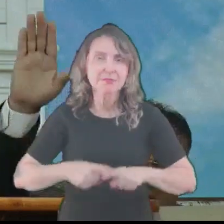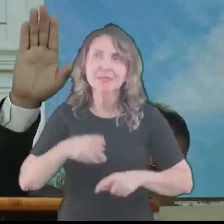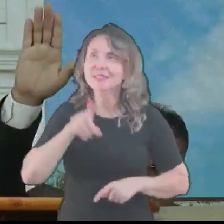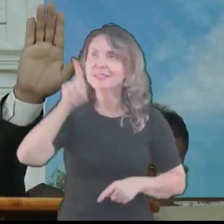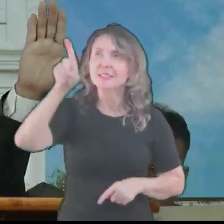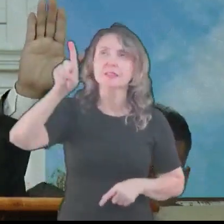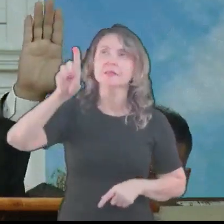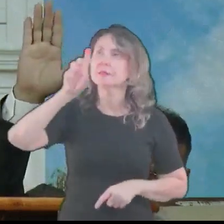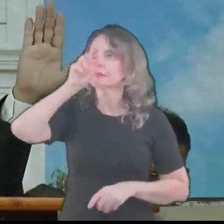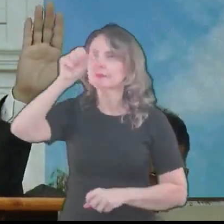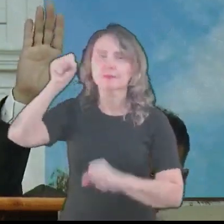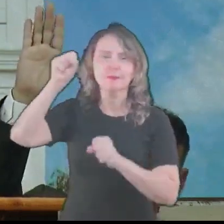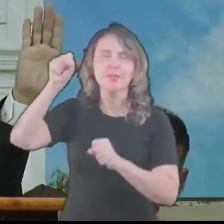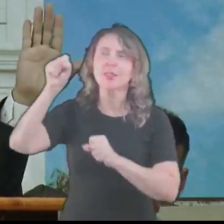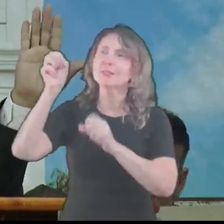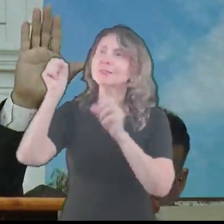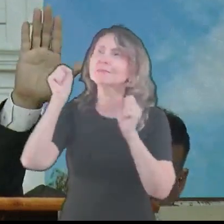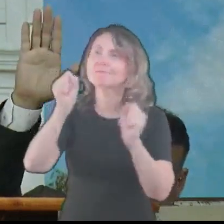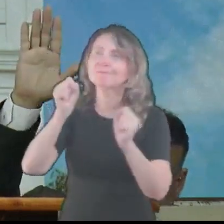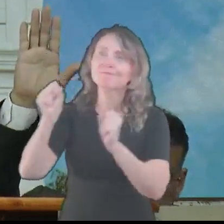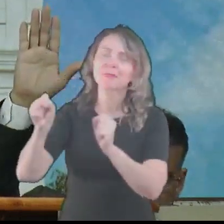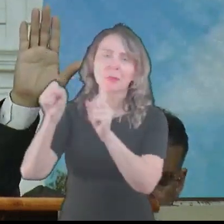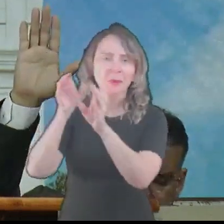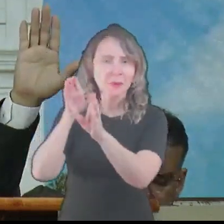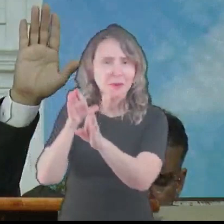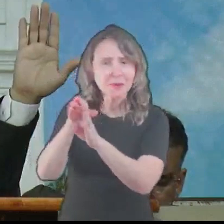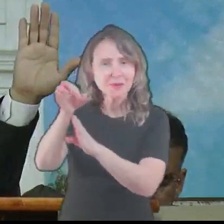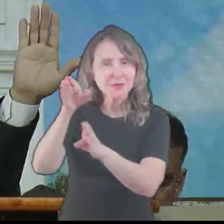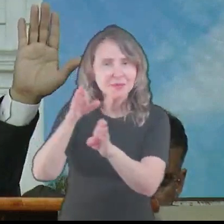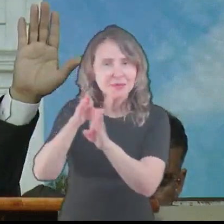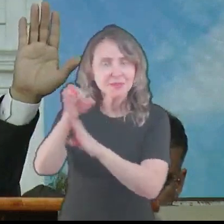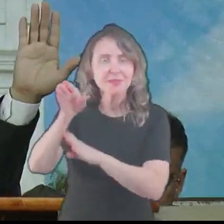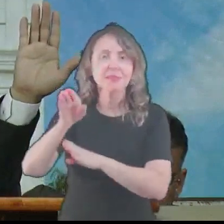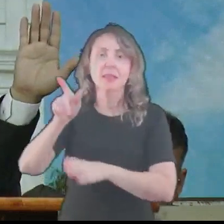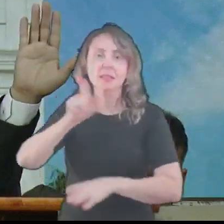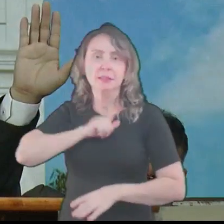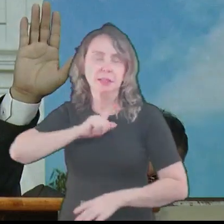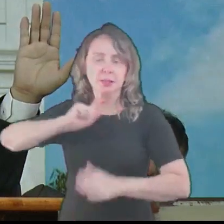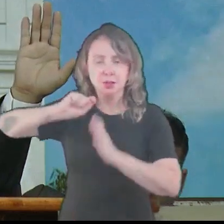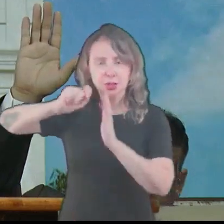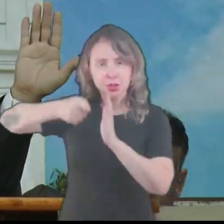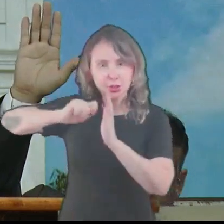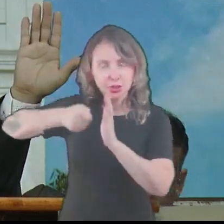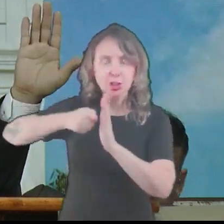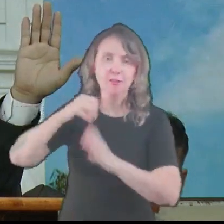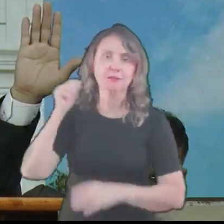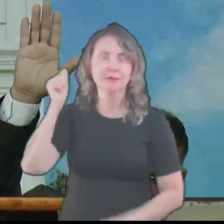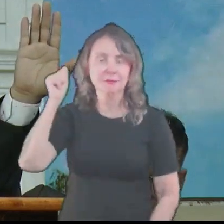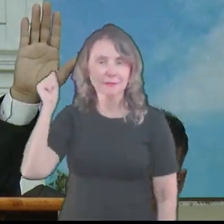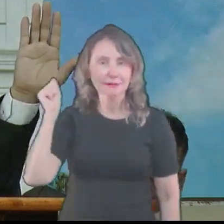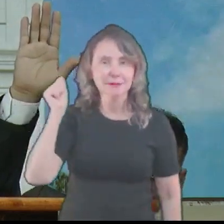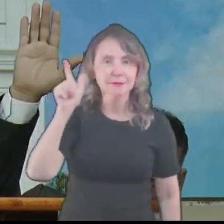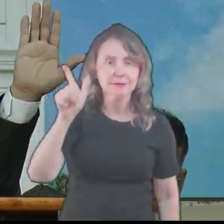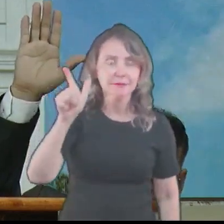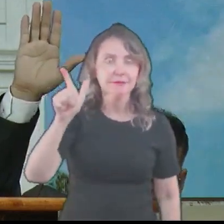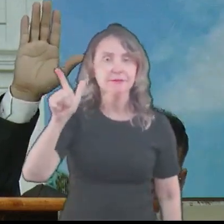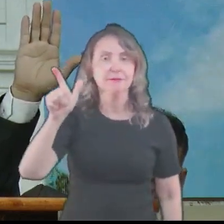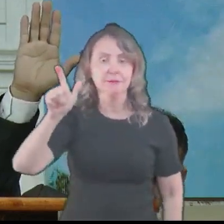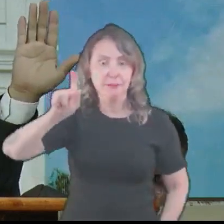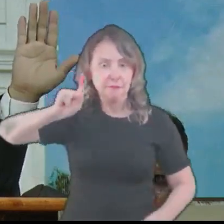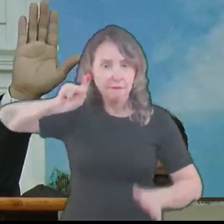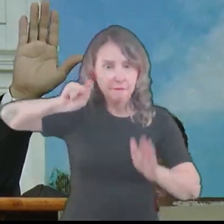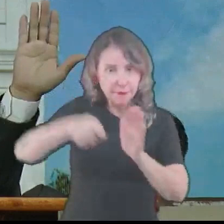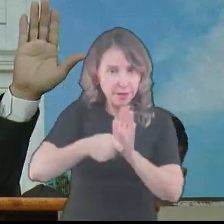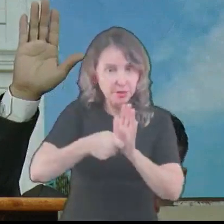é poderoso, é conselheiro. Ele tem a chave de Davi, que abre e ninguém fecha, fecha